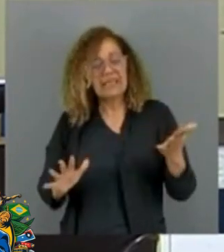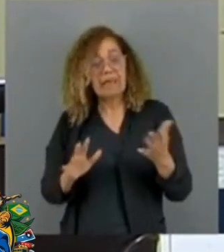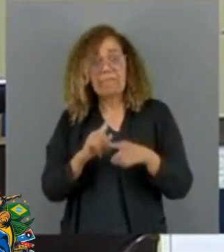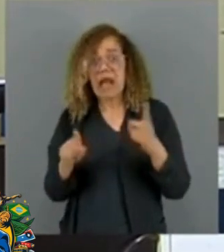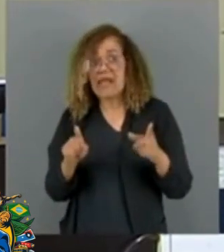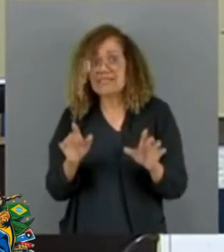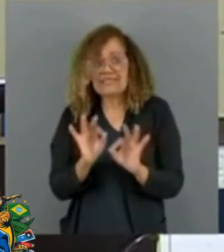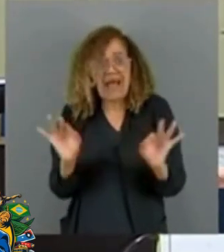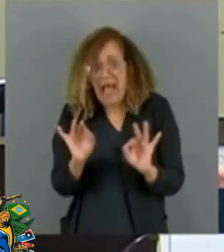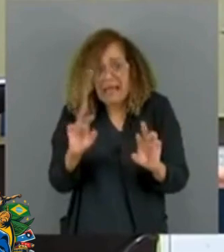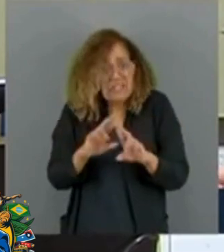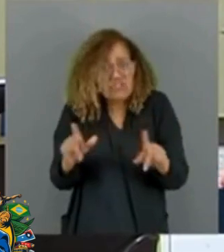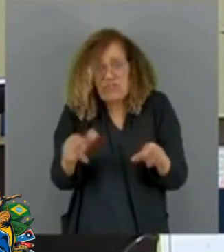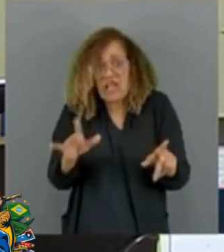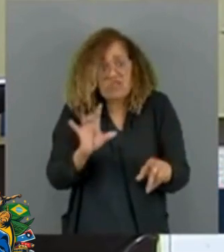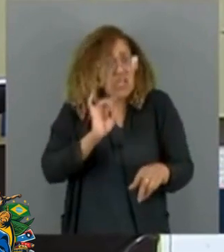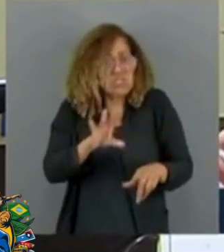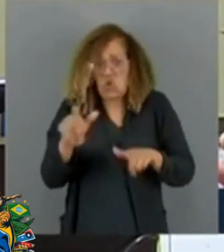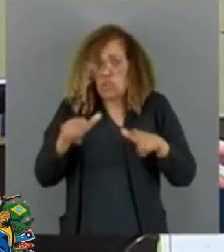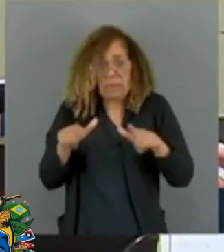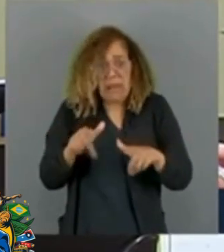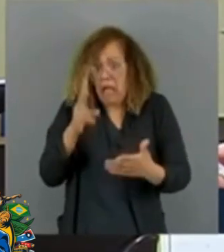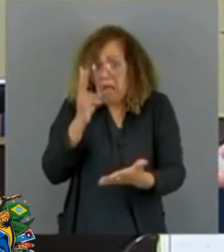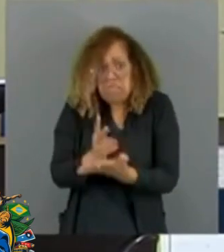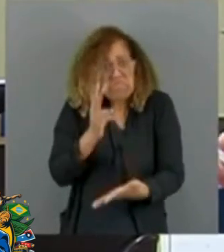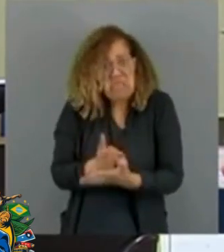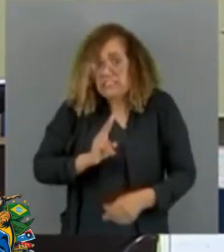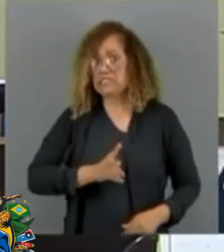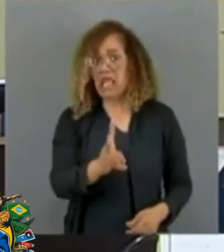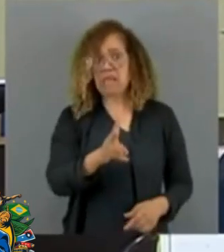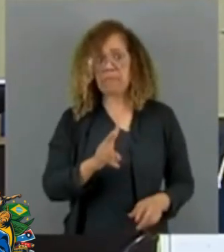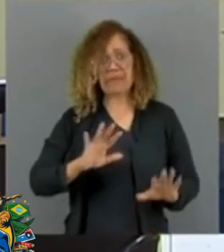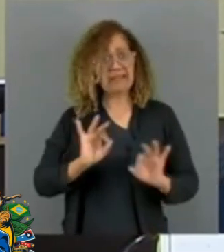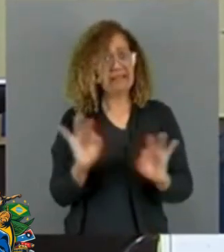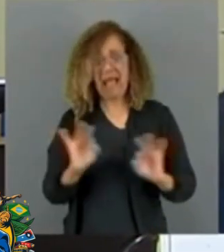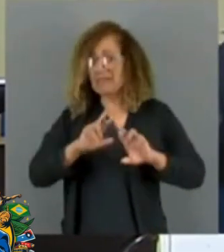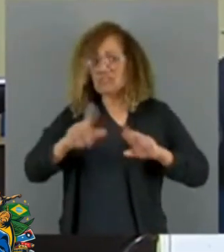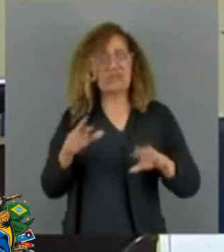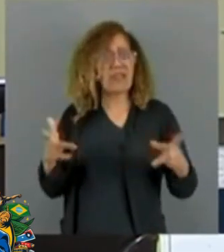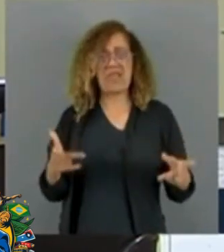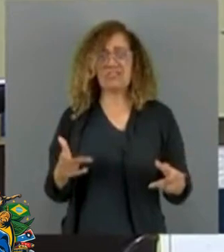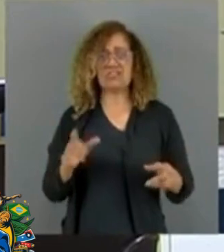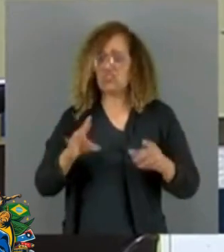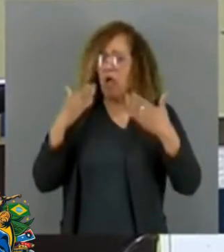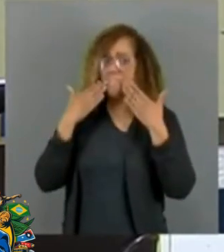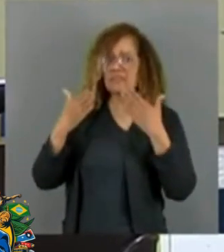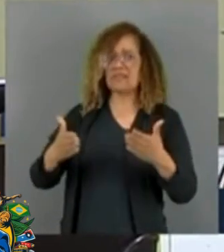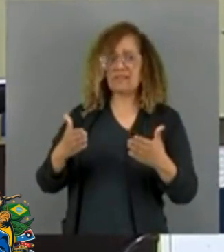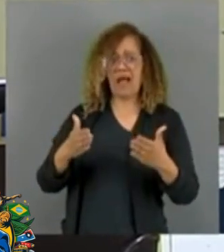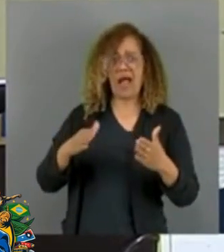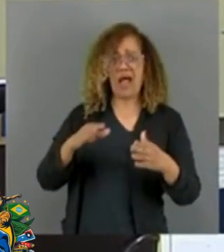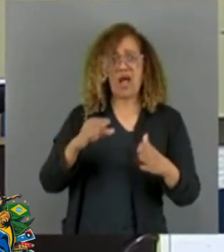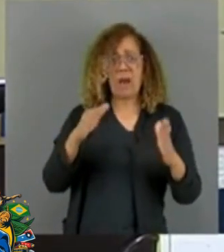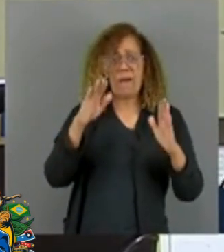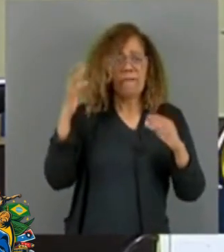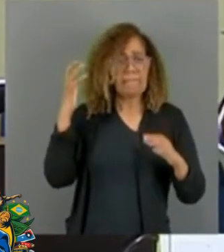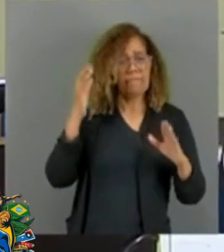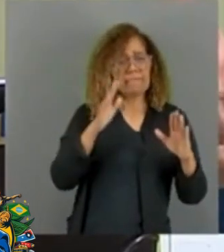nada diferente do que simplesmente trabalhar, como a gente sempre fez. Nada diferente do que simplesmente apresentar o nosso programa, que é das 8 ao